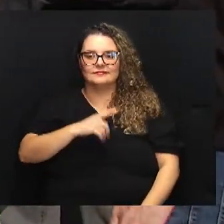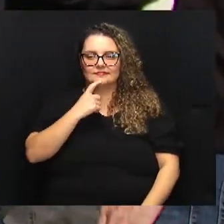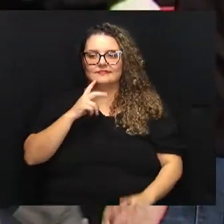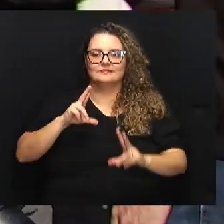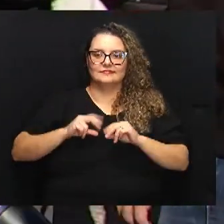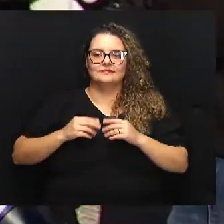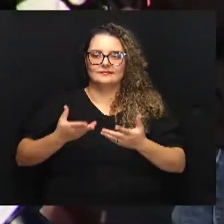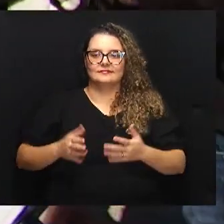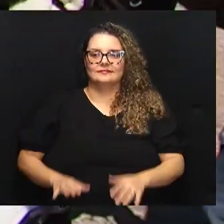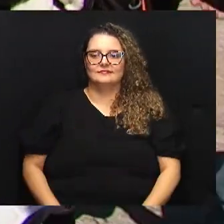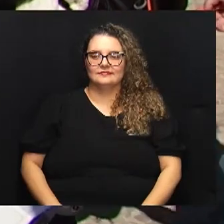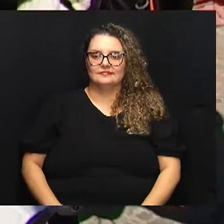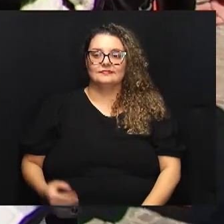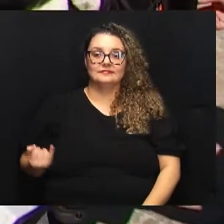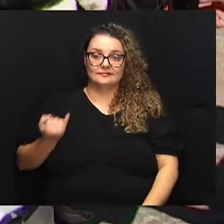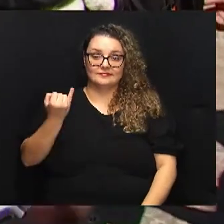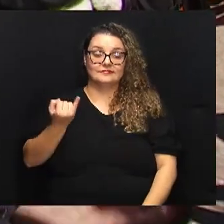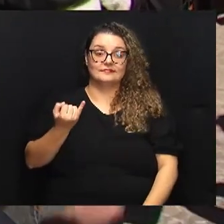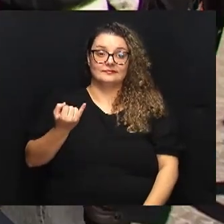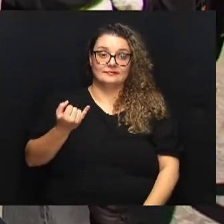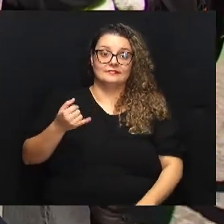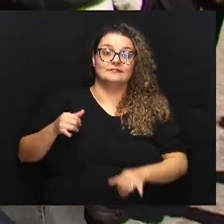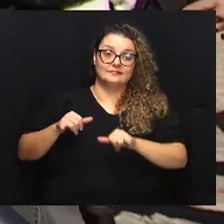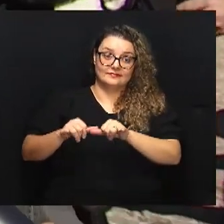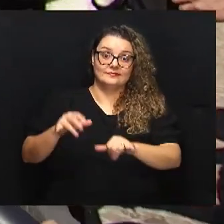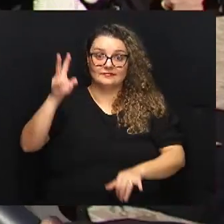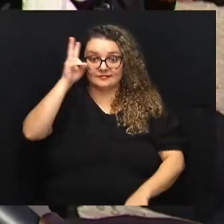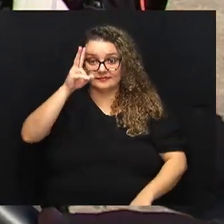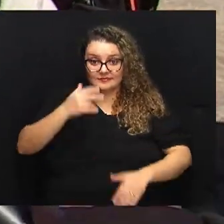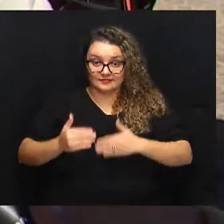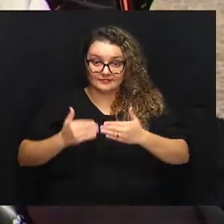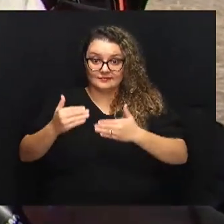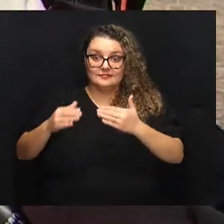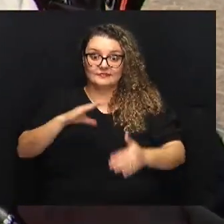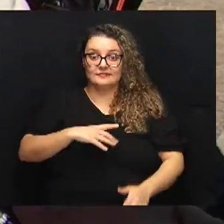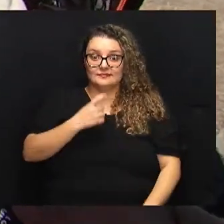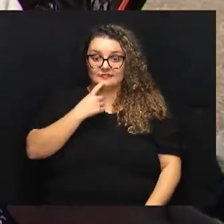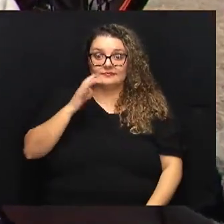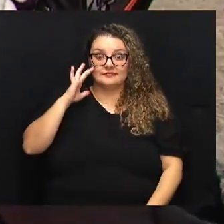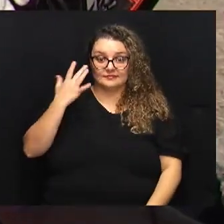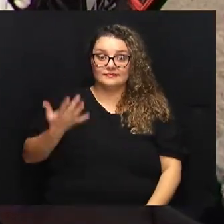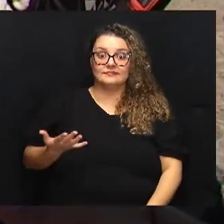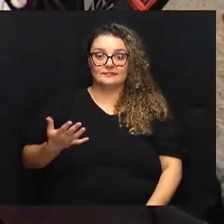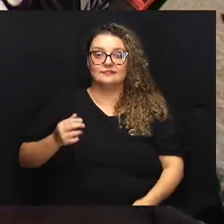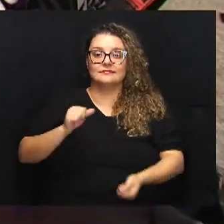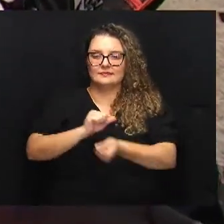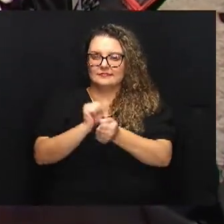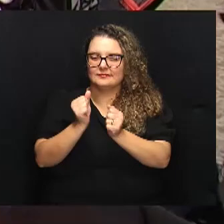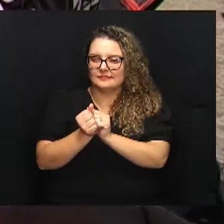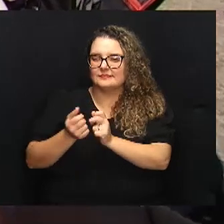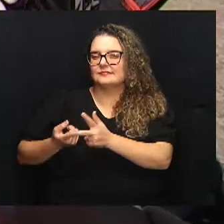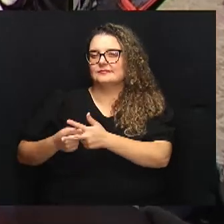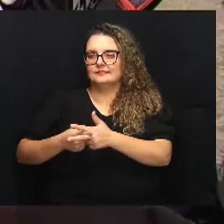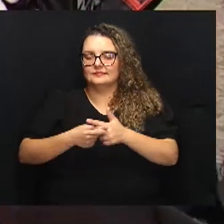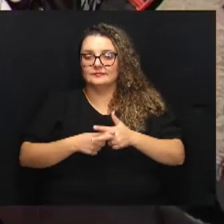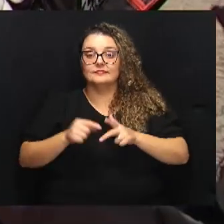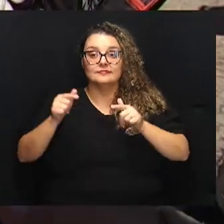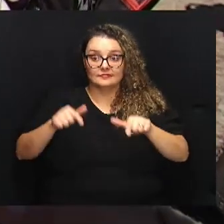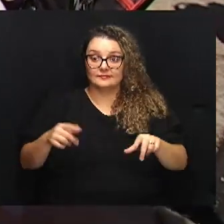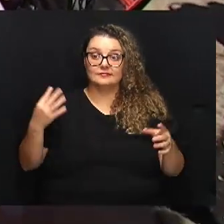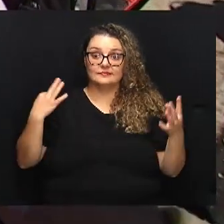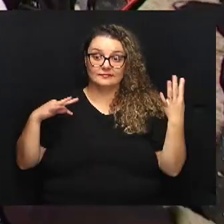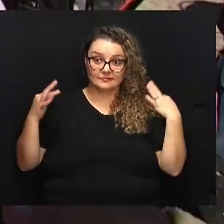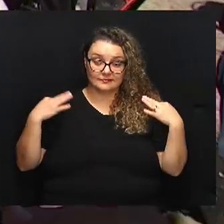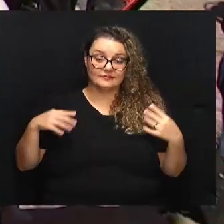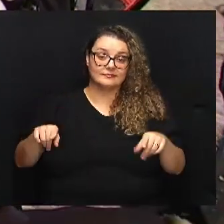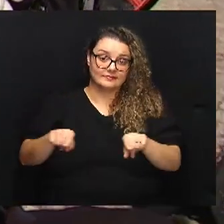que tem o mercado para a história da cidade, né? Do desenvolvimento da cidade. Eu acho que ele ser restaurado e é um ponto turístico também, como